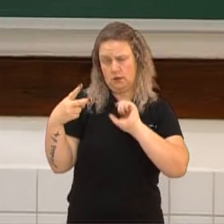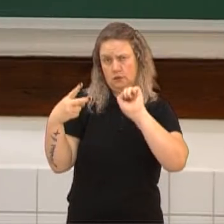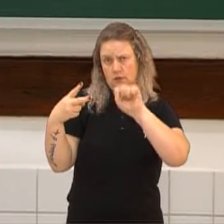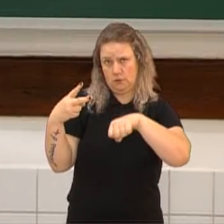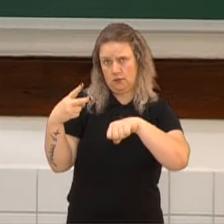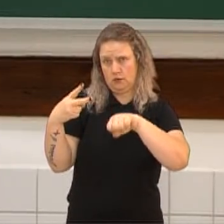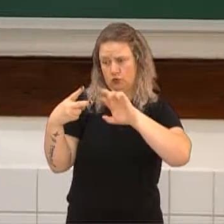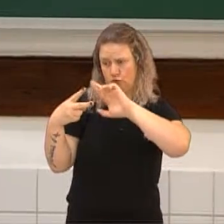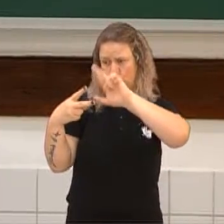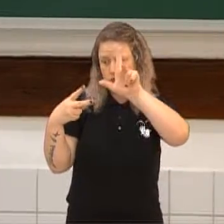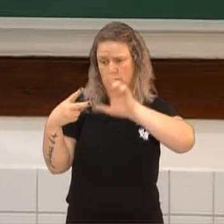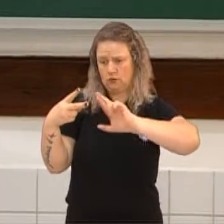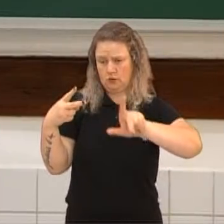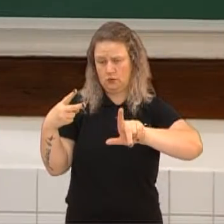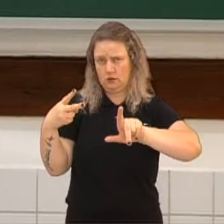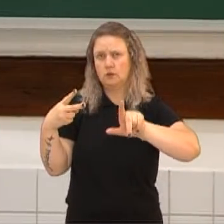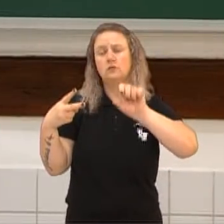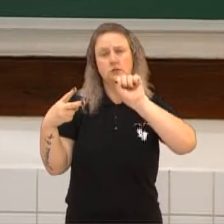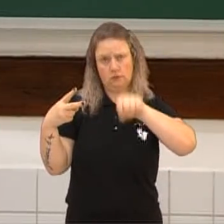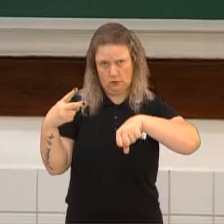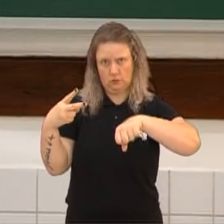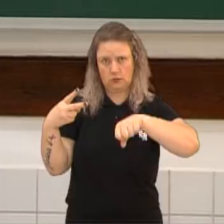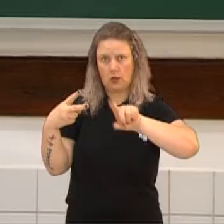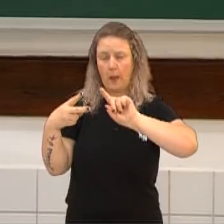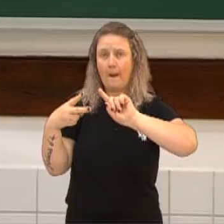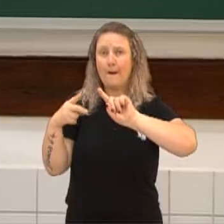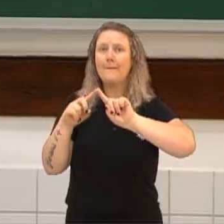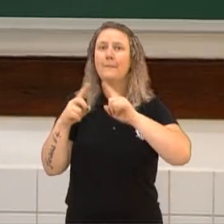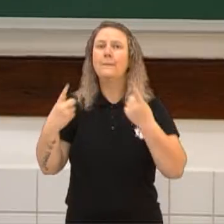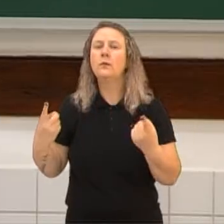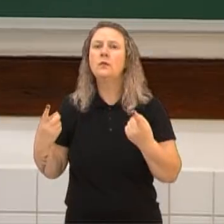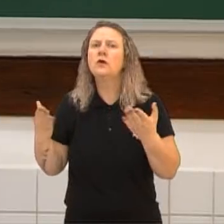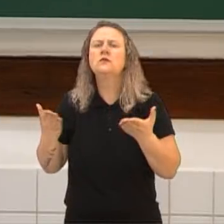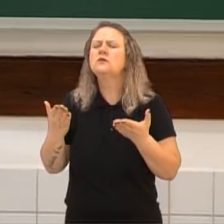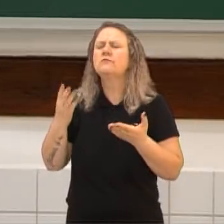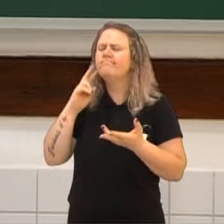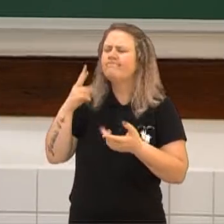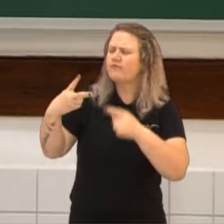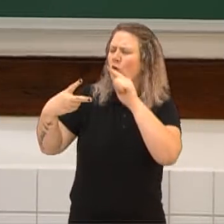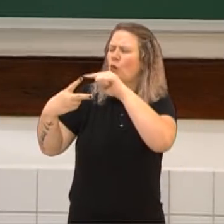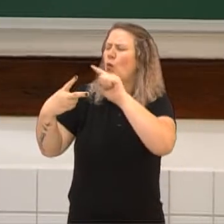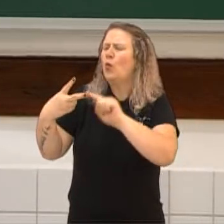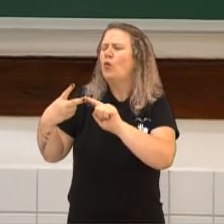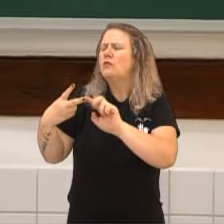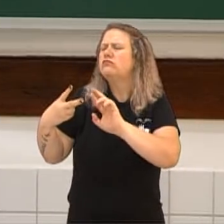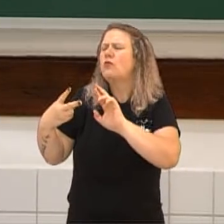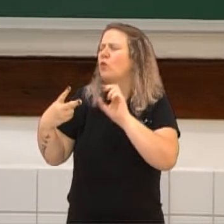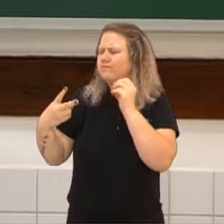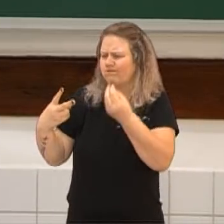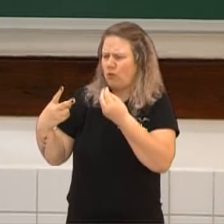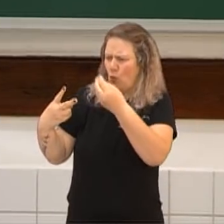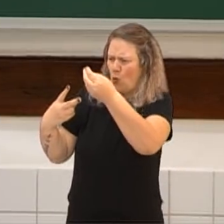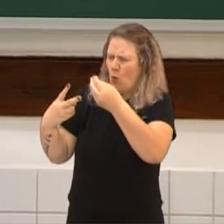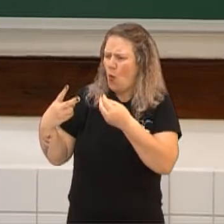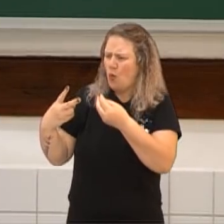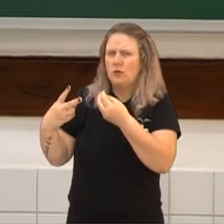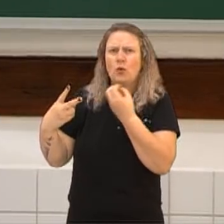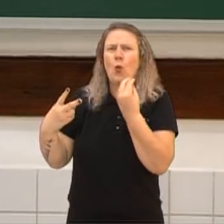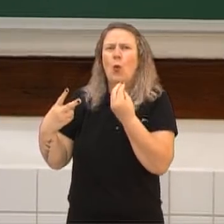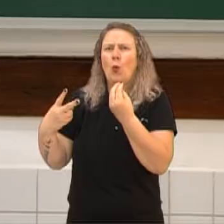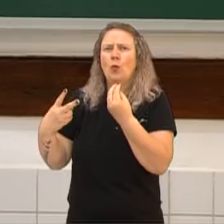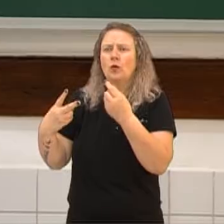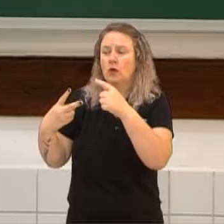mas muitas vezes a gente tem uma linha muito tênue para saber qual que é uma cultura popular e qual que é a